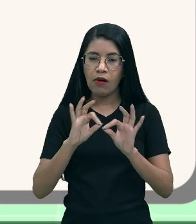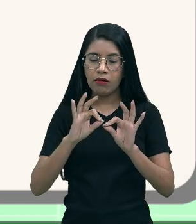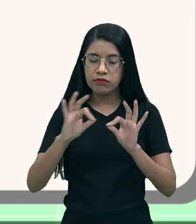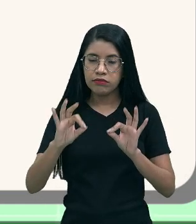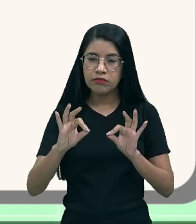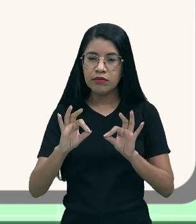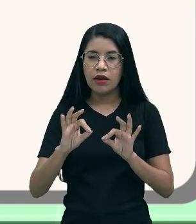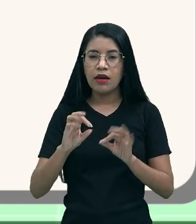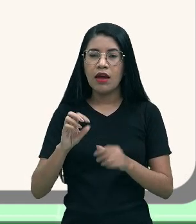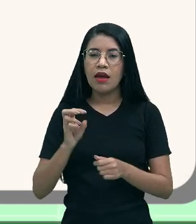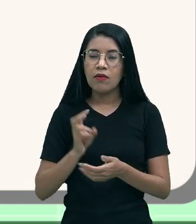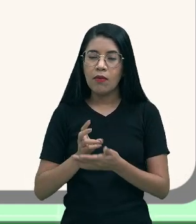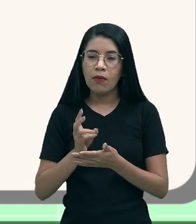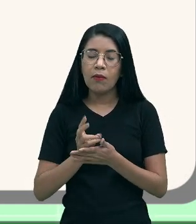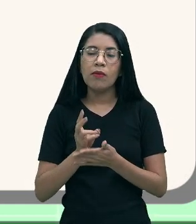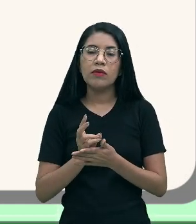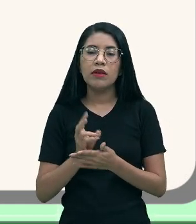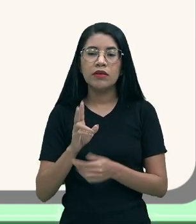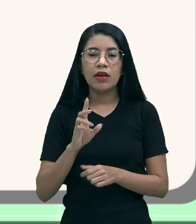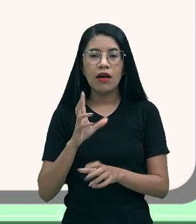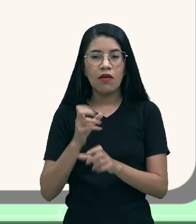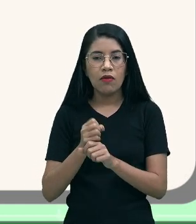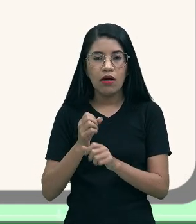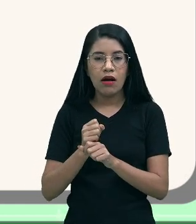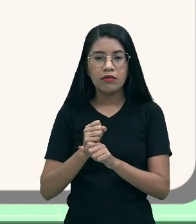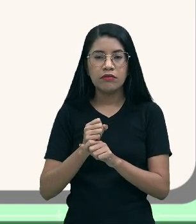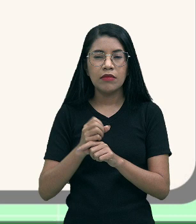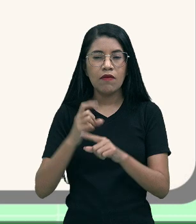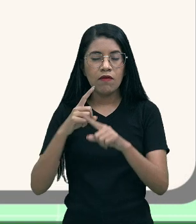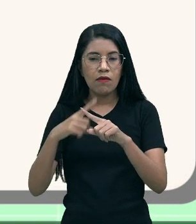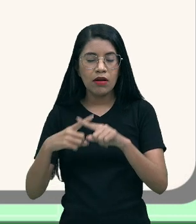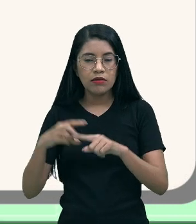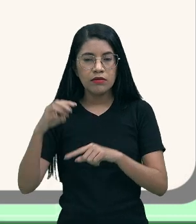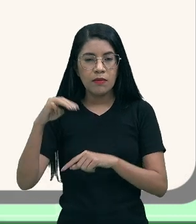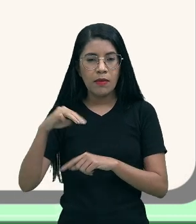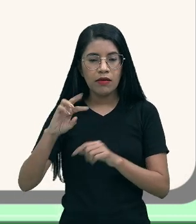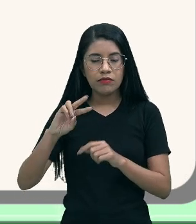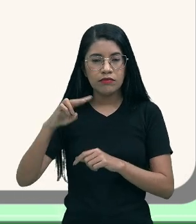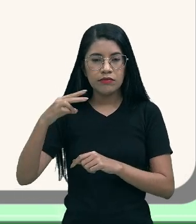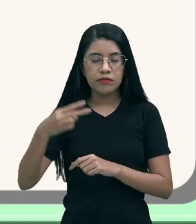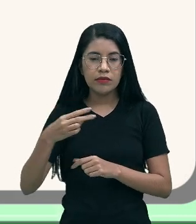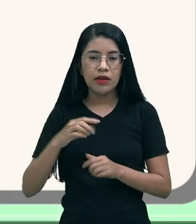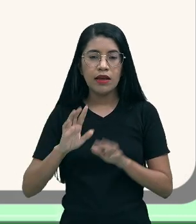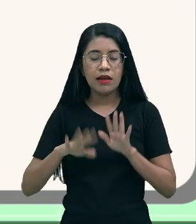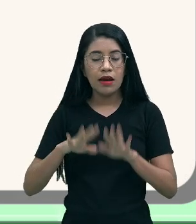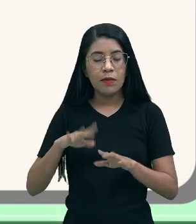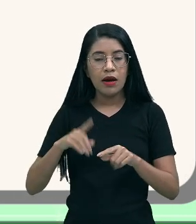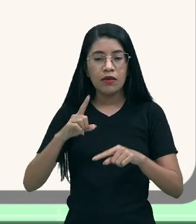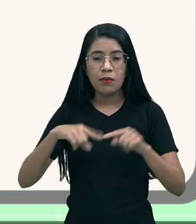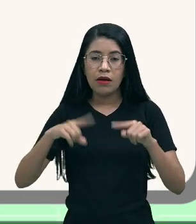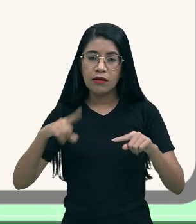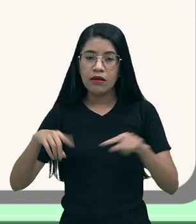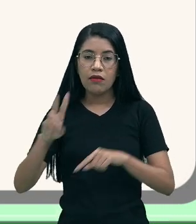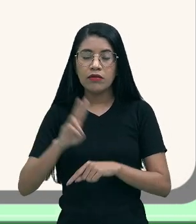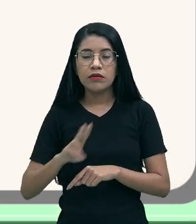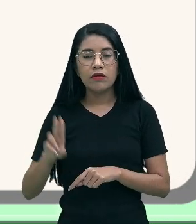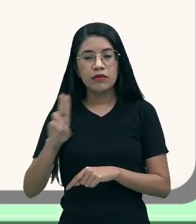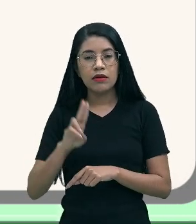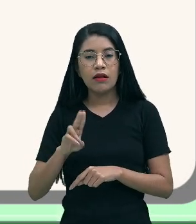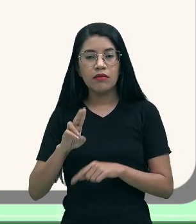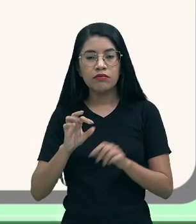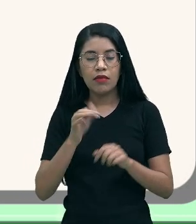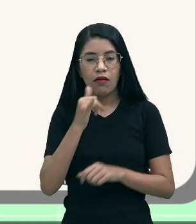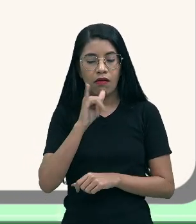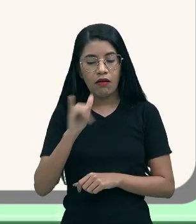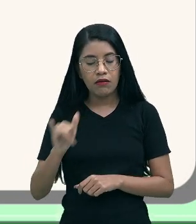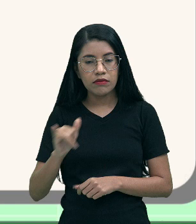uma constante. Essa constante depende do material pelo qual a corrente elétrica está passando.